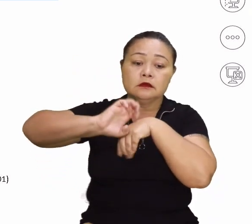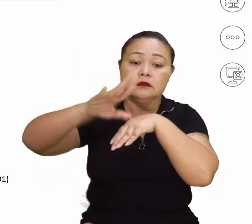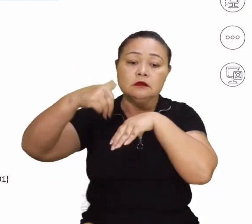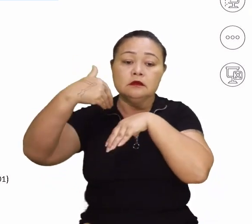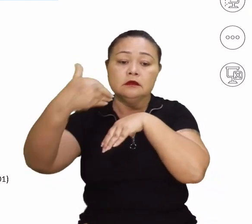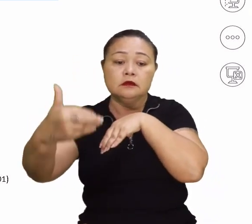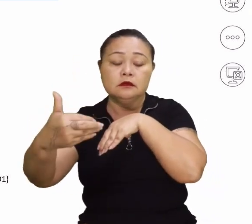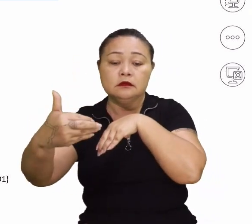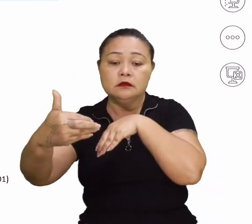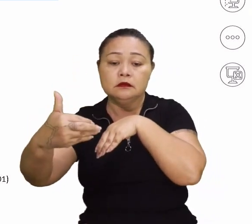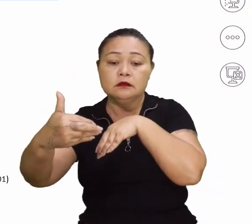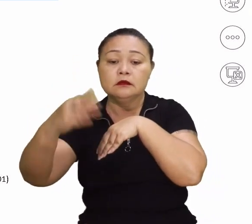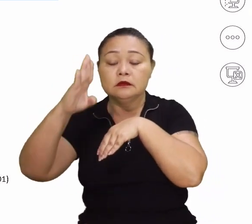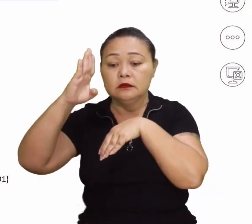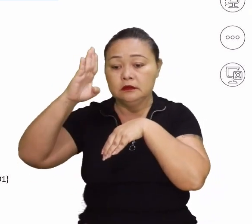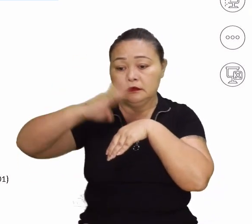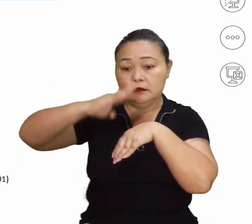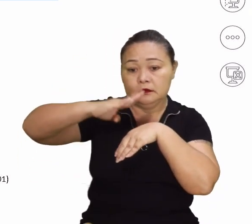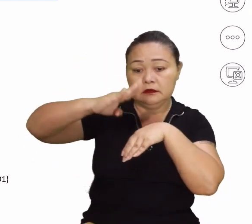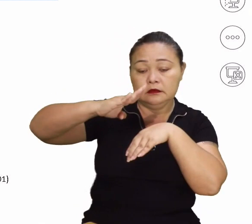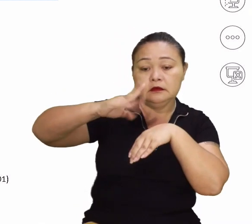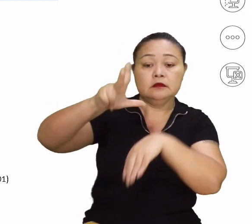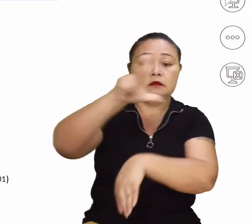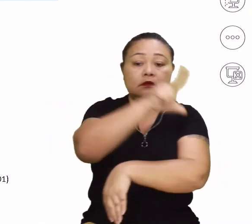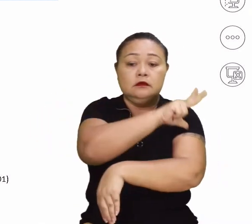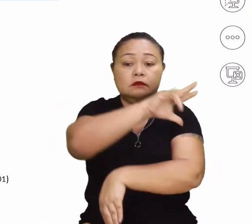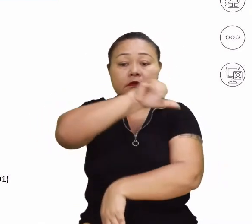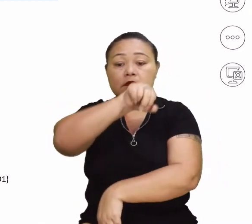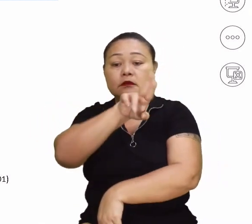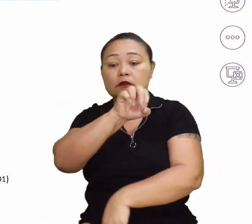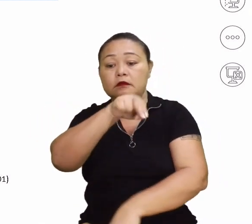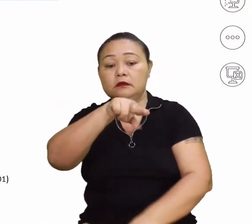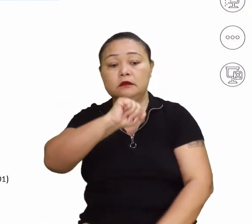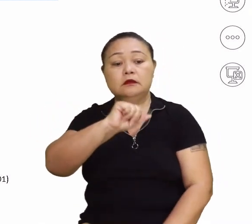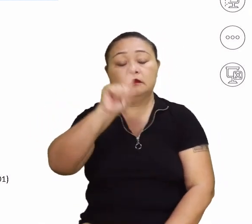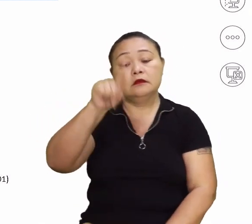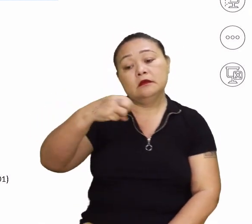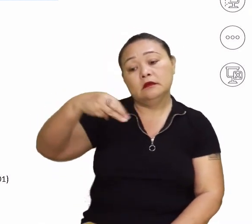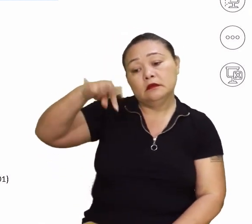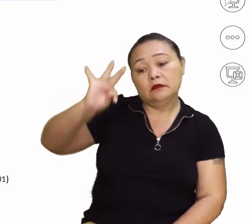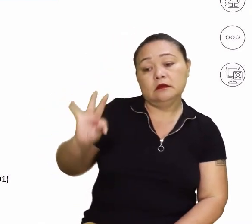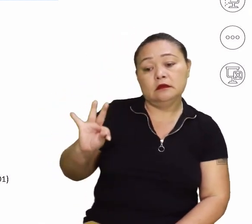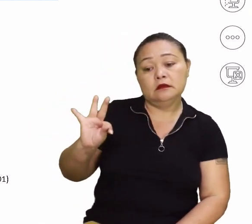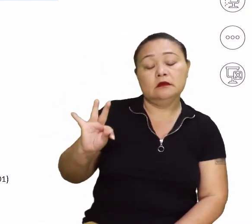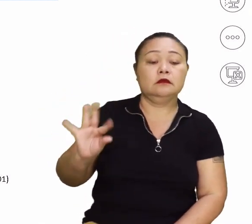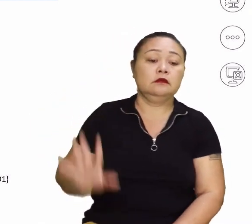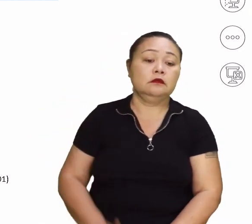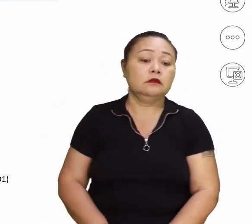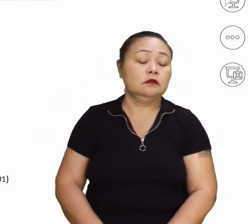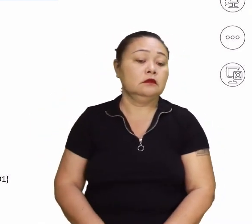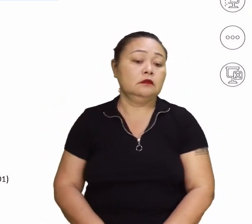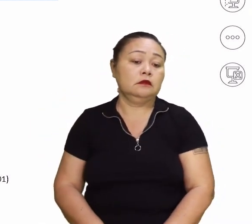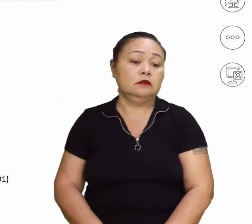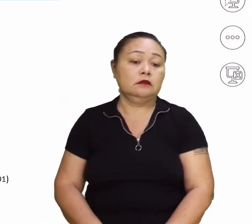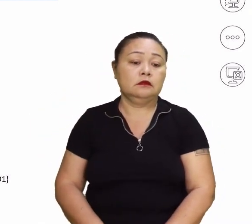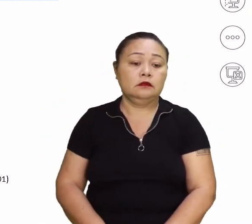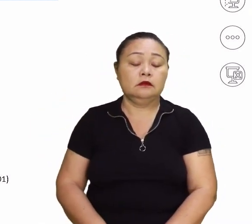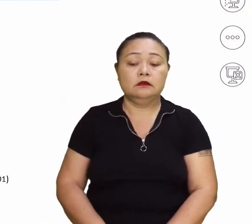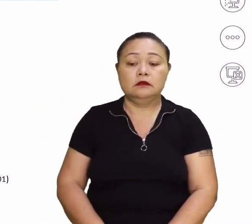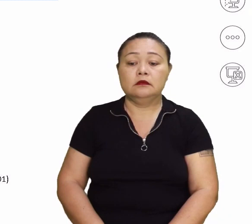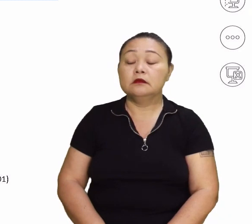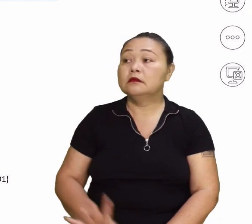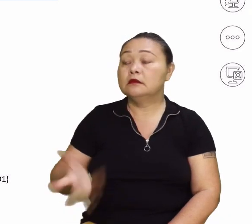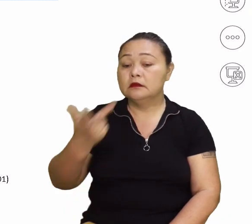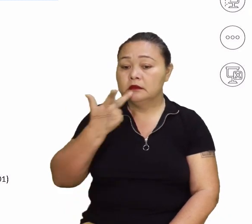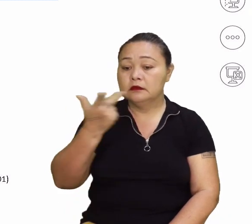parte dos municípios de Pimenta Bueno, Vilhena e Juína, no Mato Grosso. Bem, olha